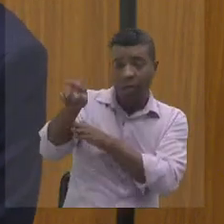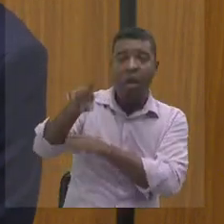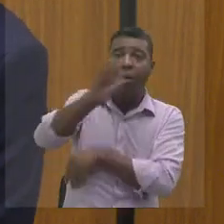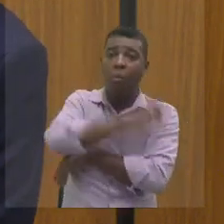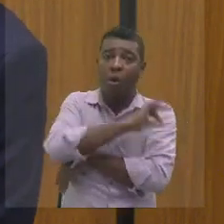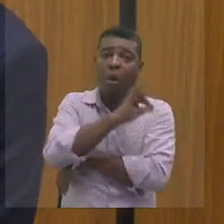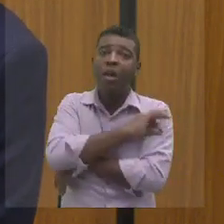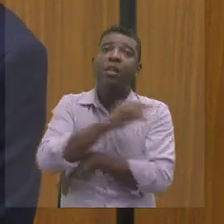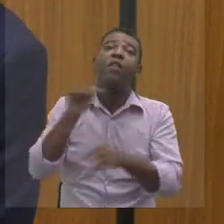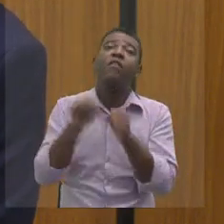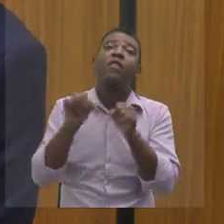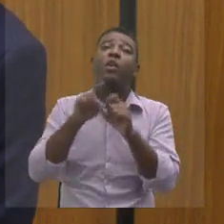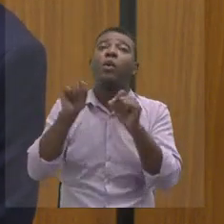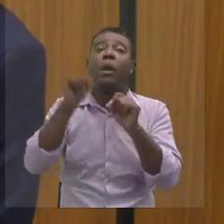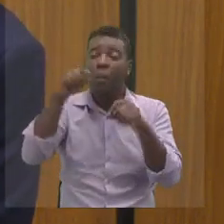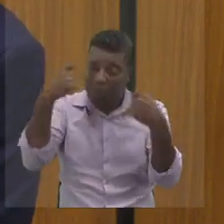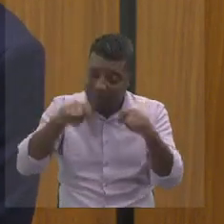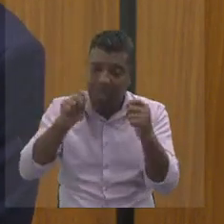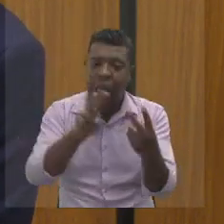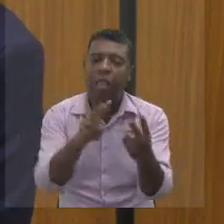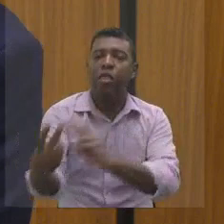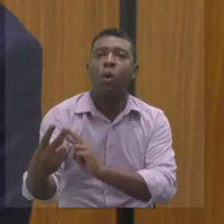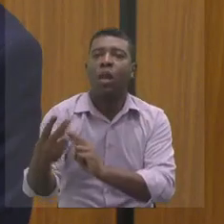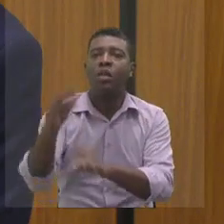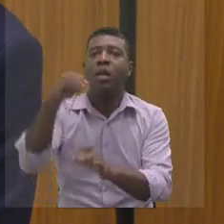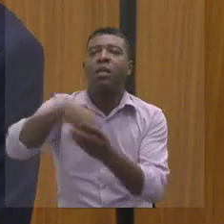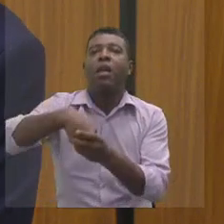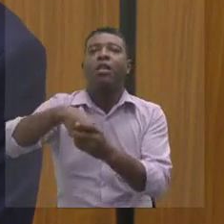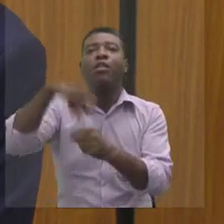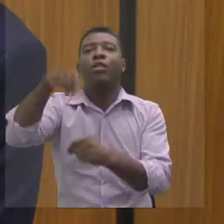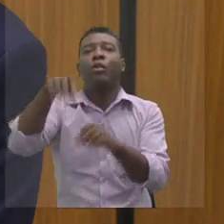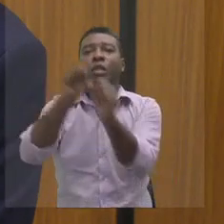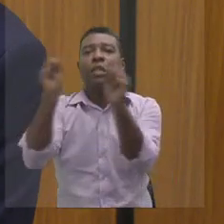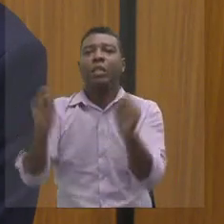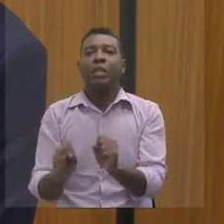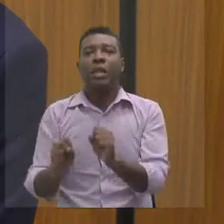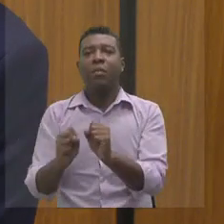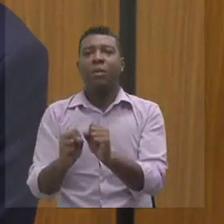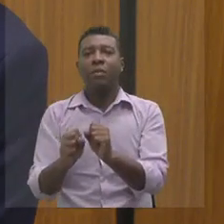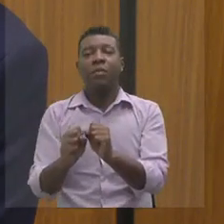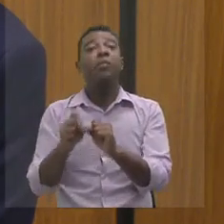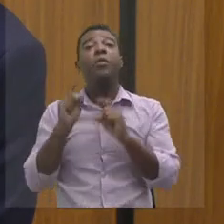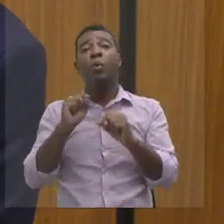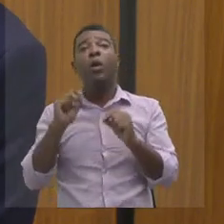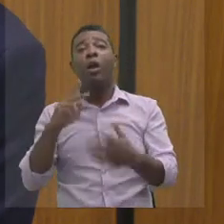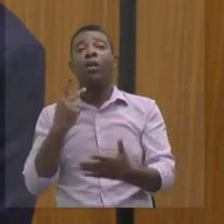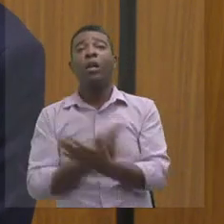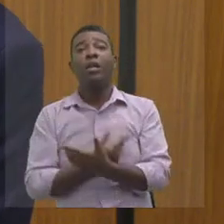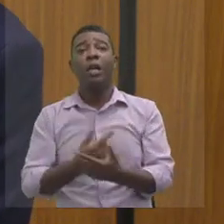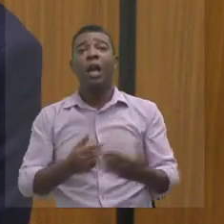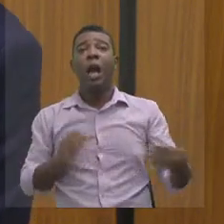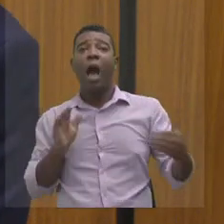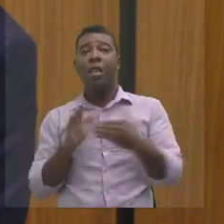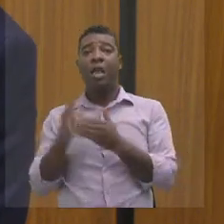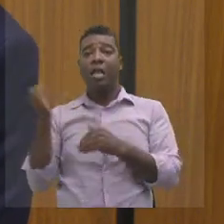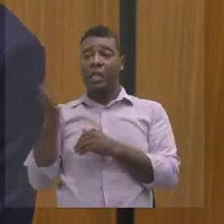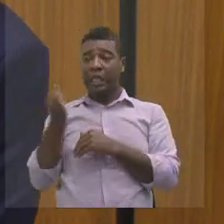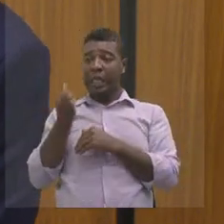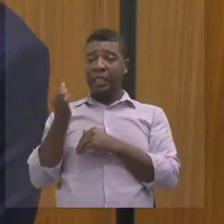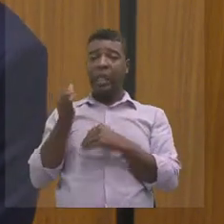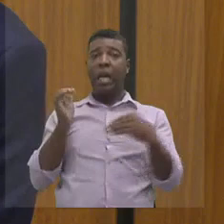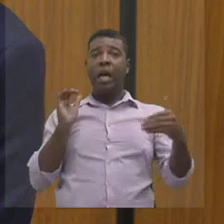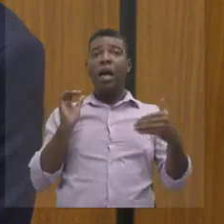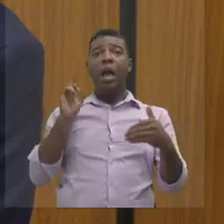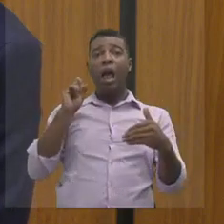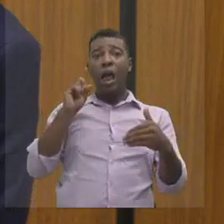de interdição de rodovias estaduais né interdição total era era uma Rodovia até sexta quando a gente conseguiu é